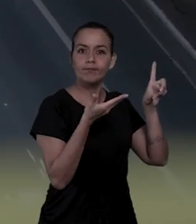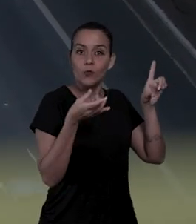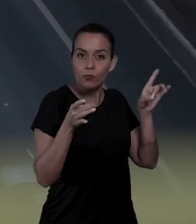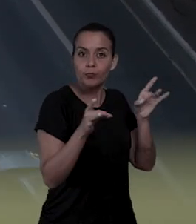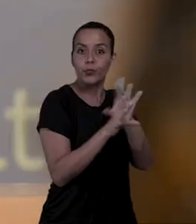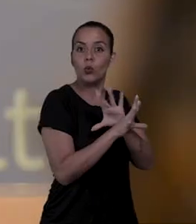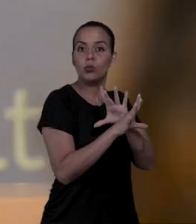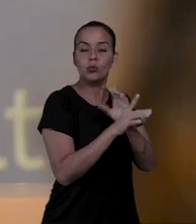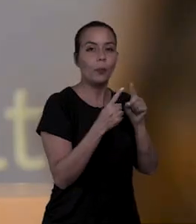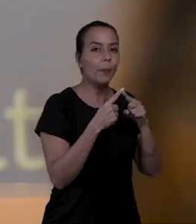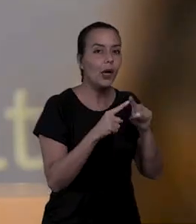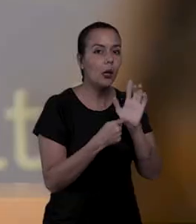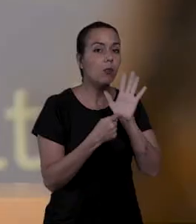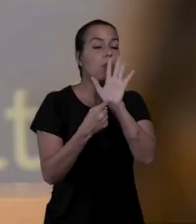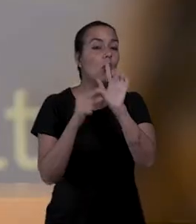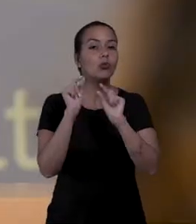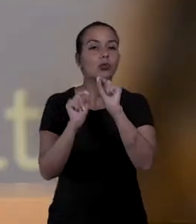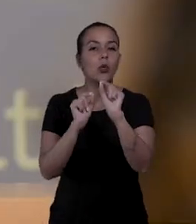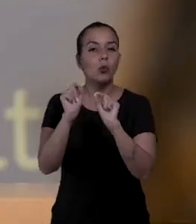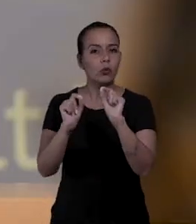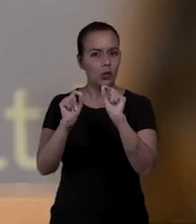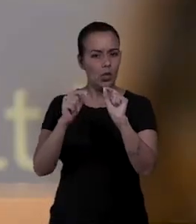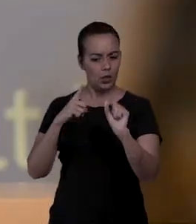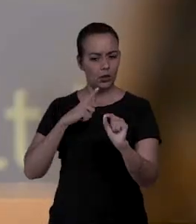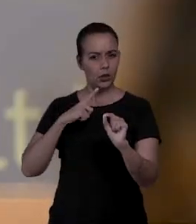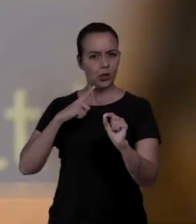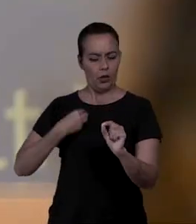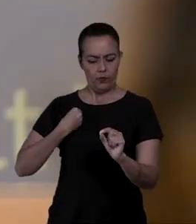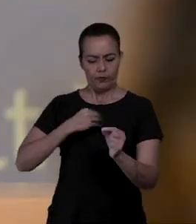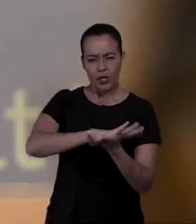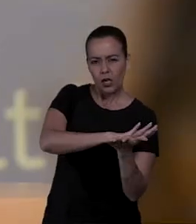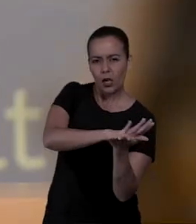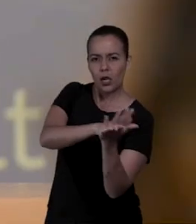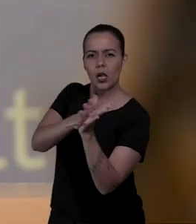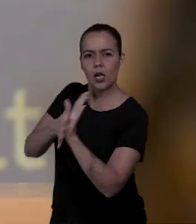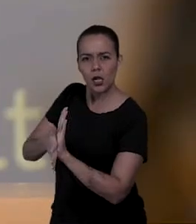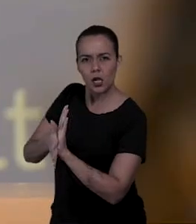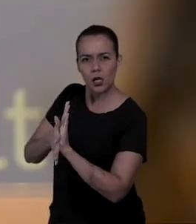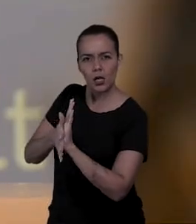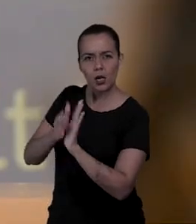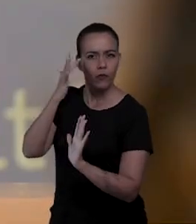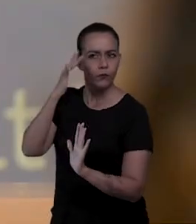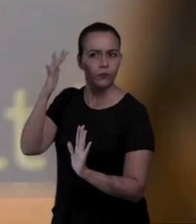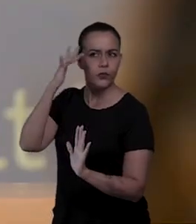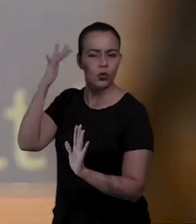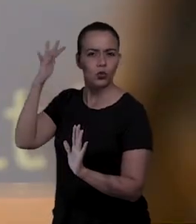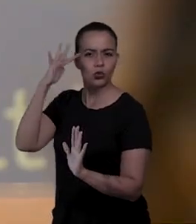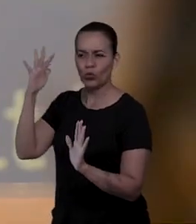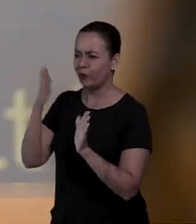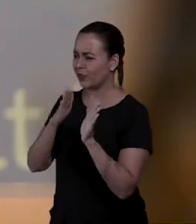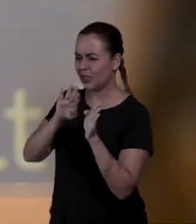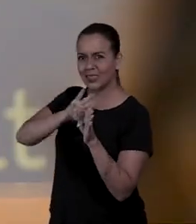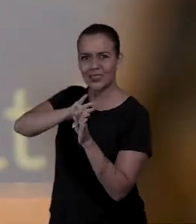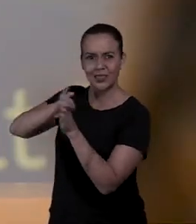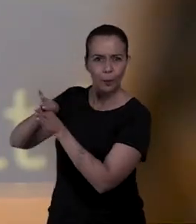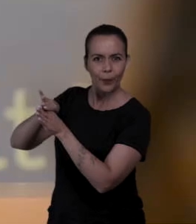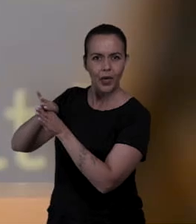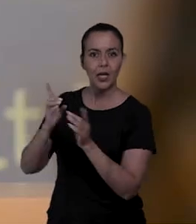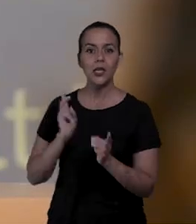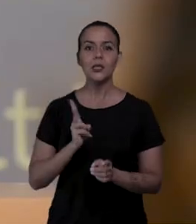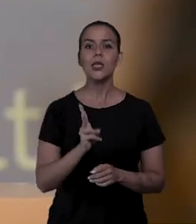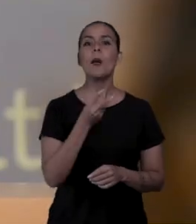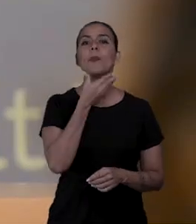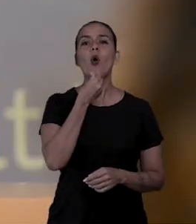de desautorizar a existência dos outros enquanto uma categoria filosófica e colocar o homem